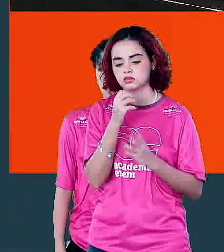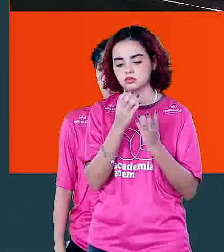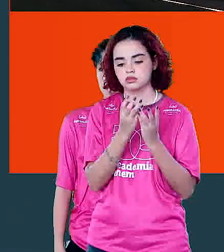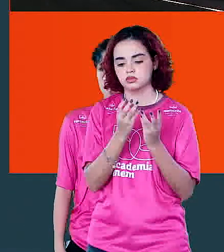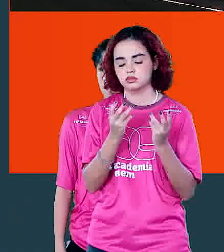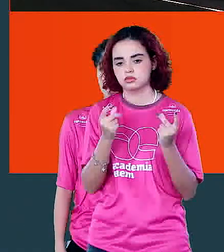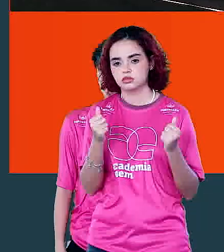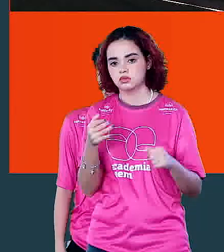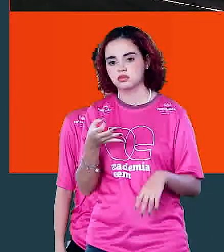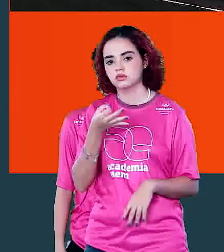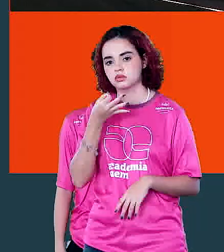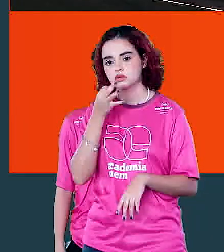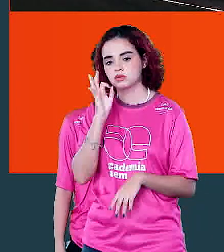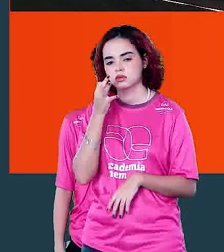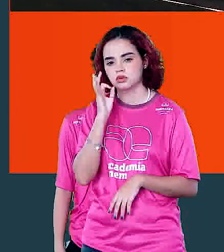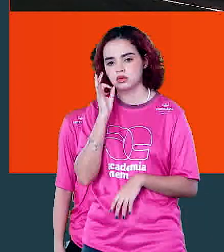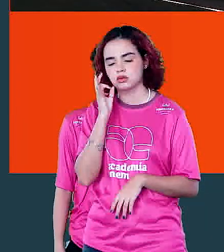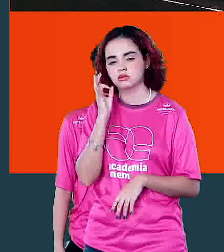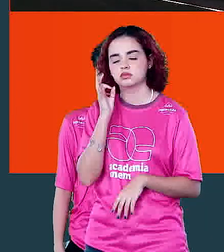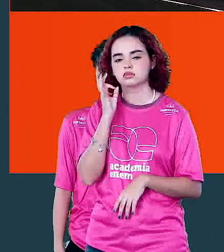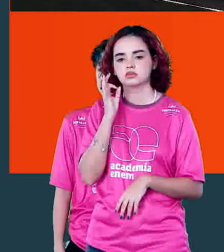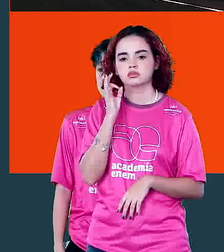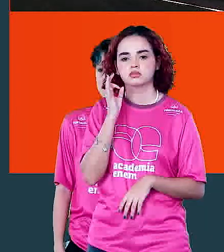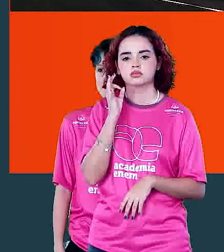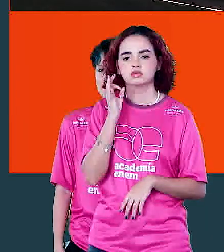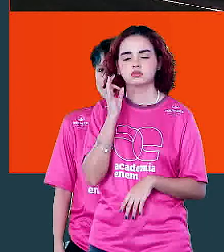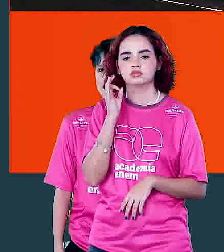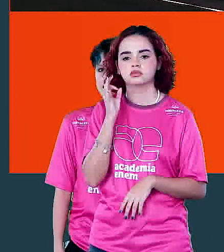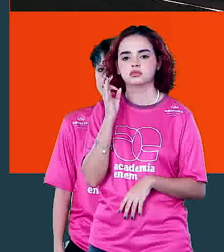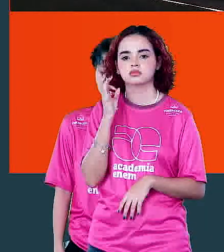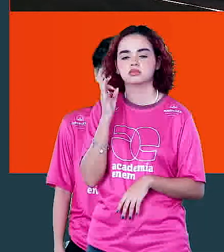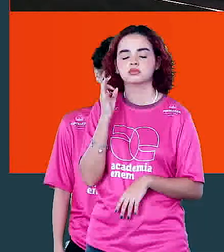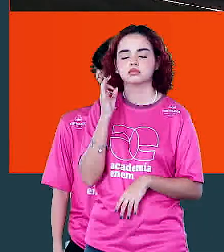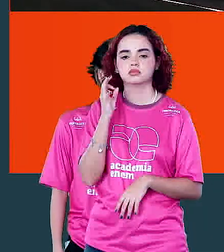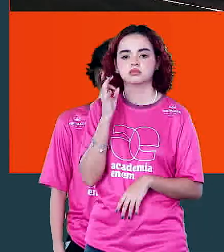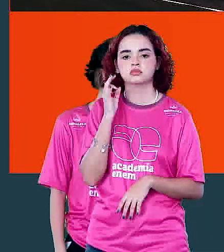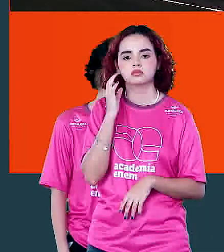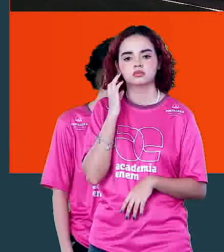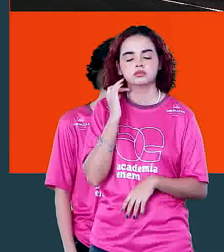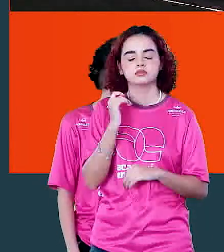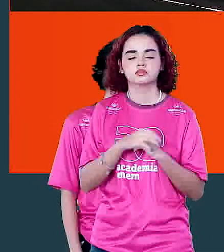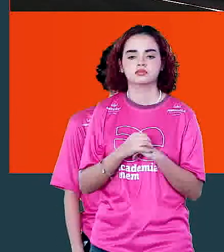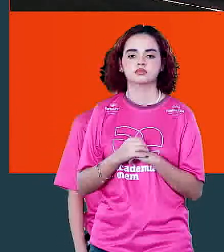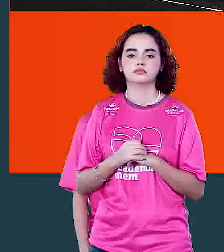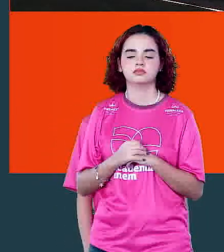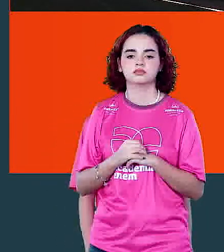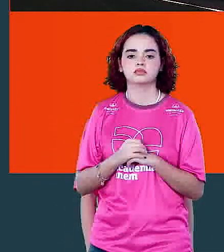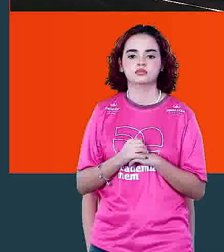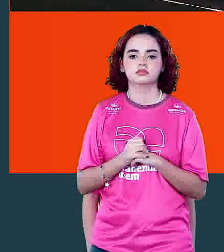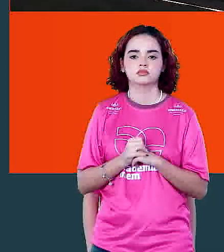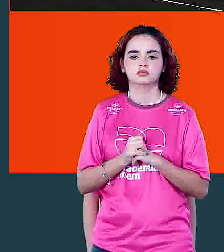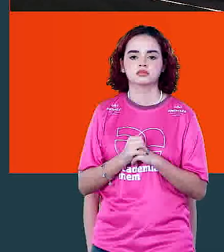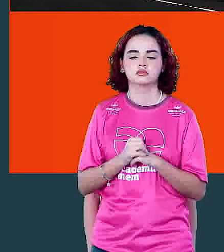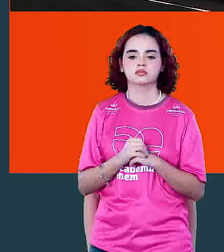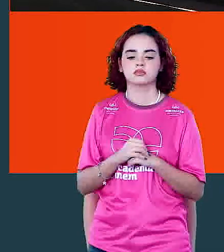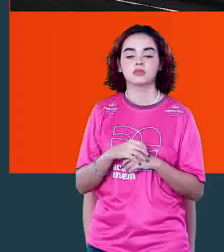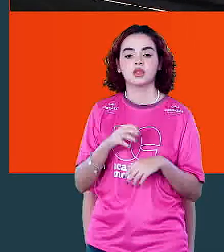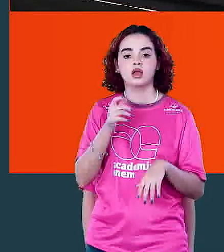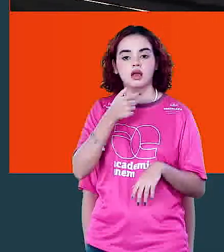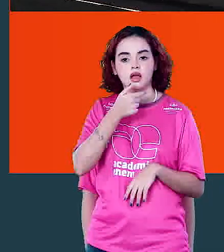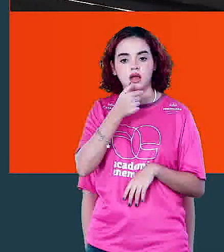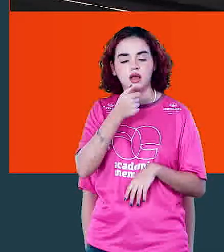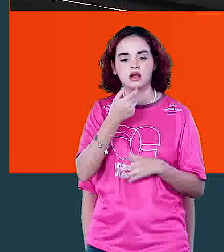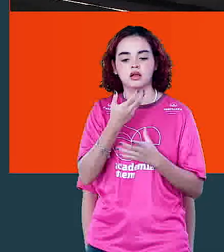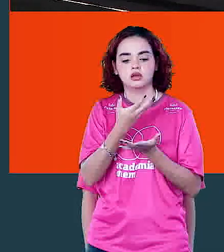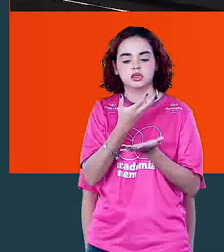dissolve o café, tem outro termo. Porque a cafeína fica na água, né? A água extrai